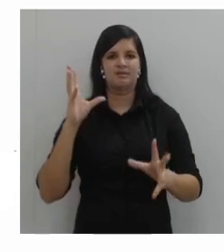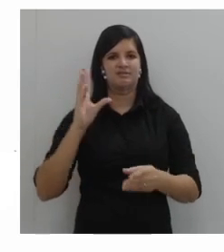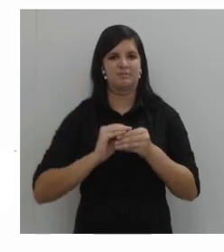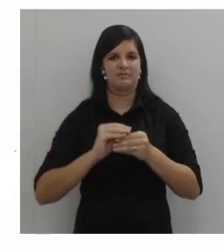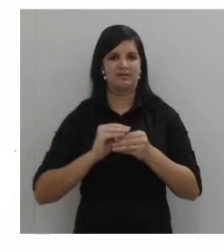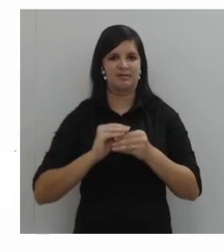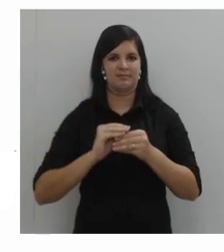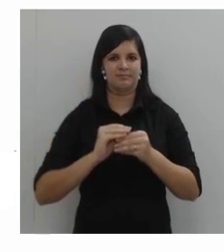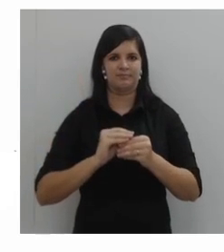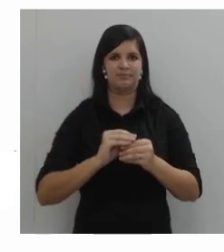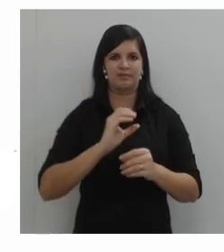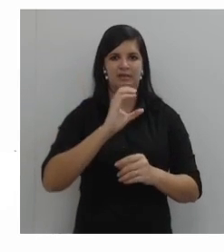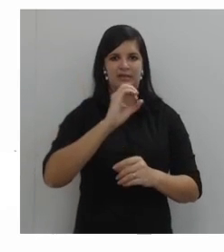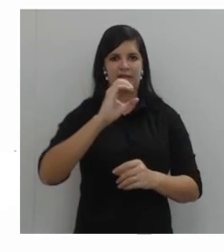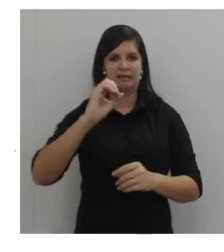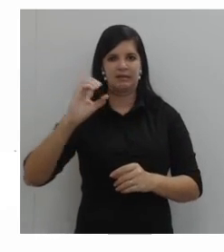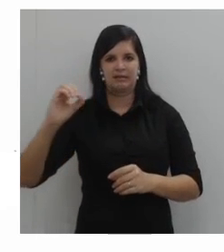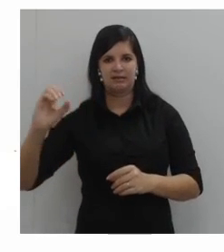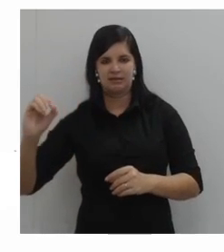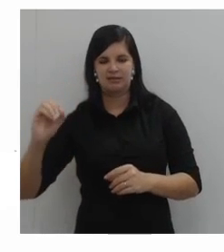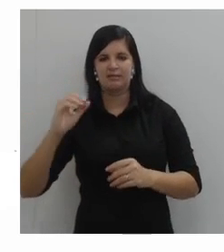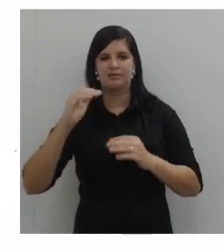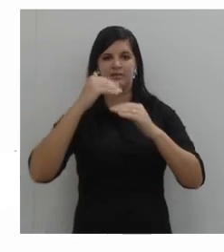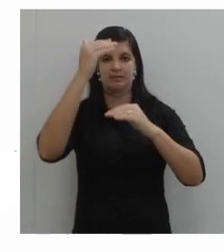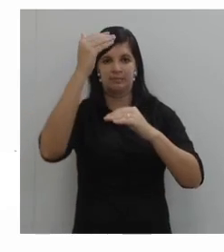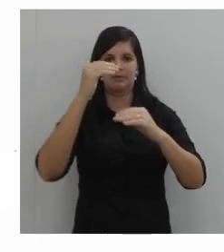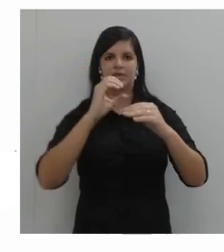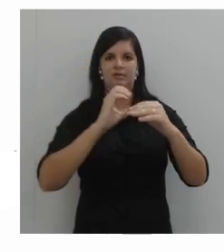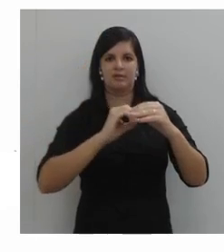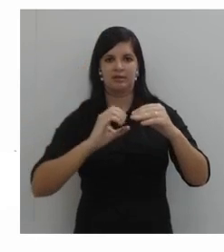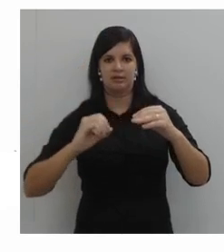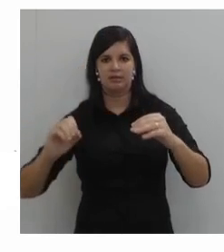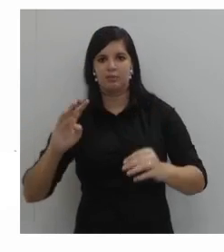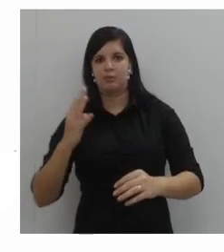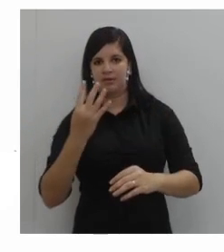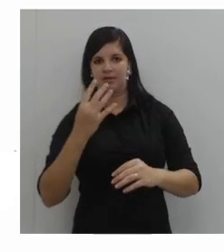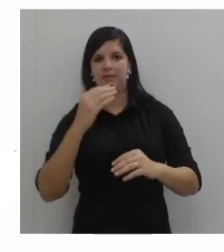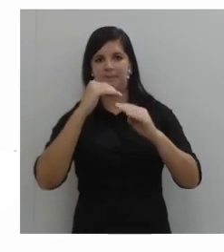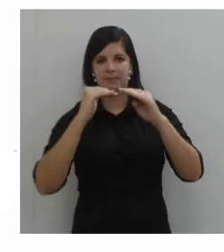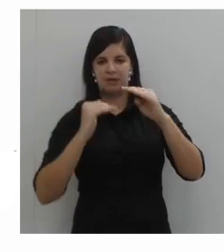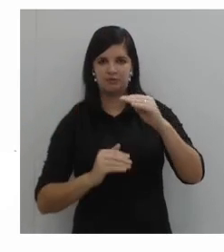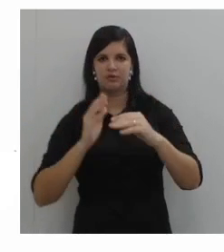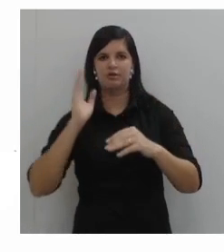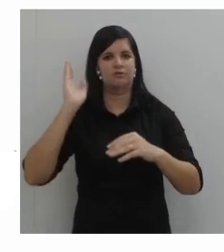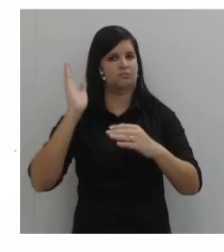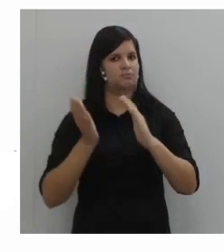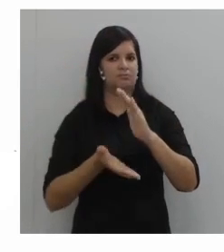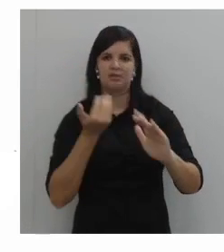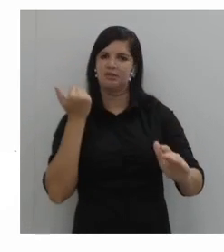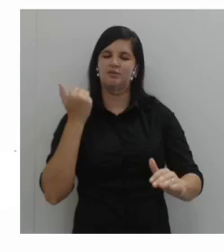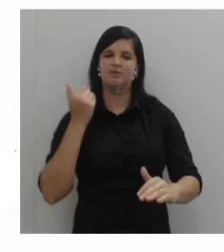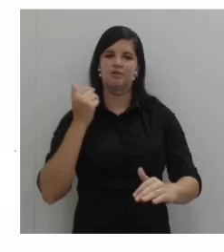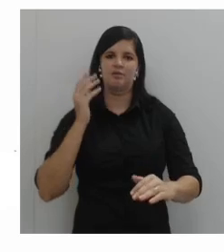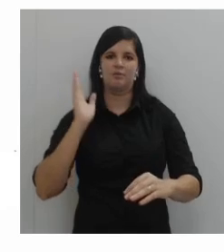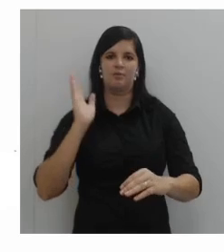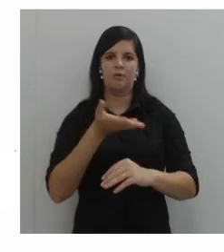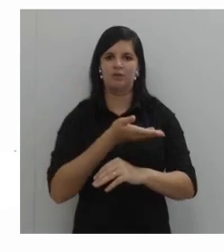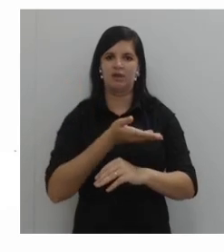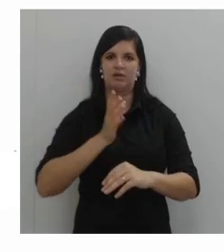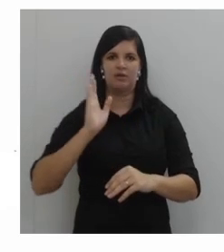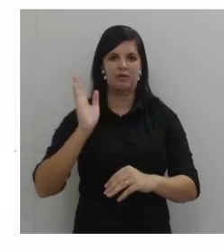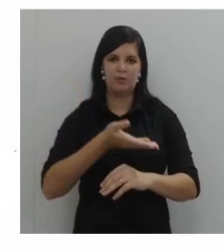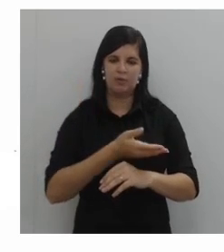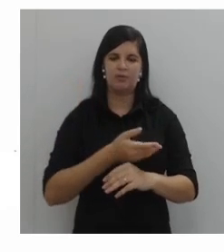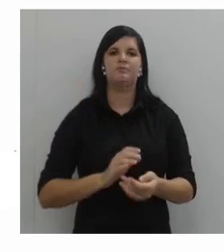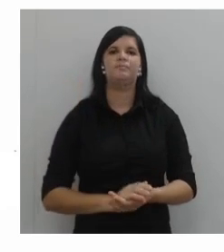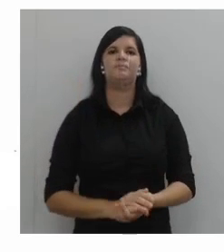simplificação. Tem 4 zeros em cima e 4 zeros embaixo. Então eu posso cortar esses 4 zeros de cima, tá aqui, ó,